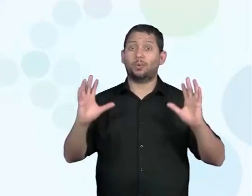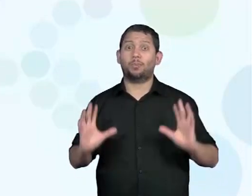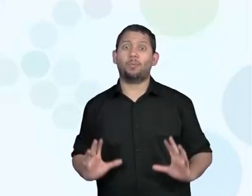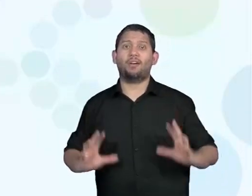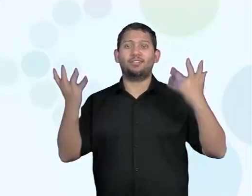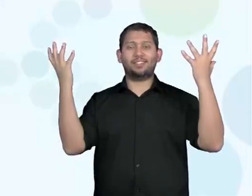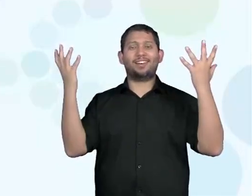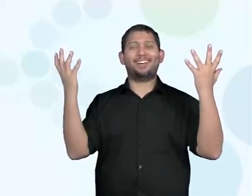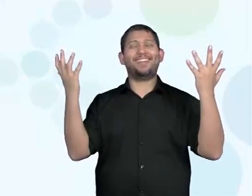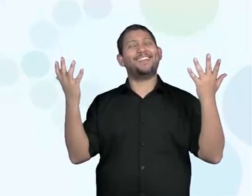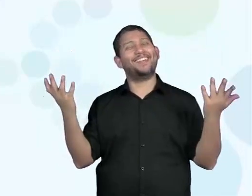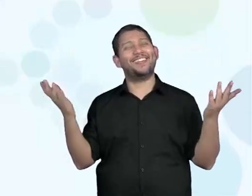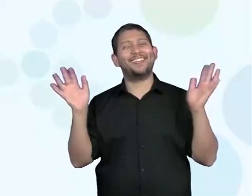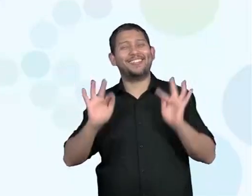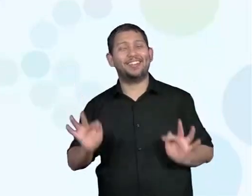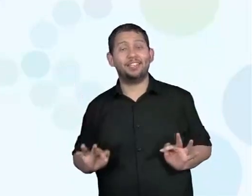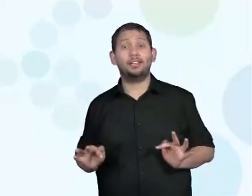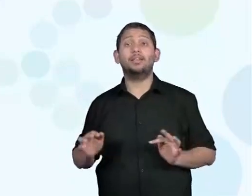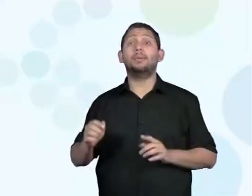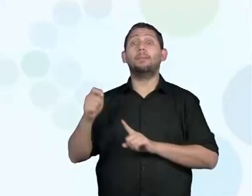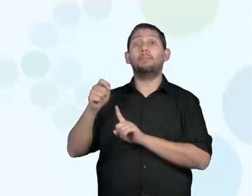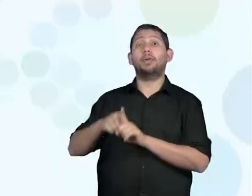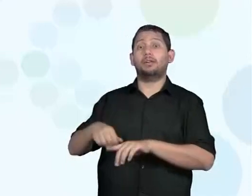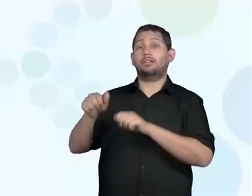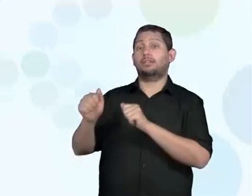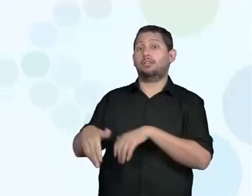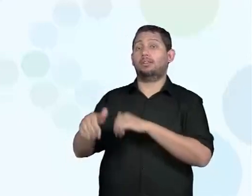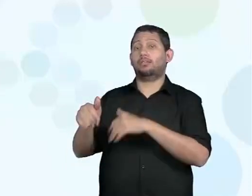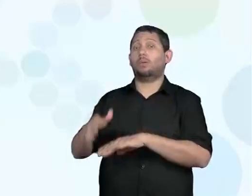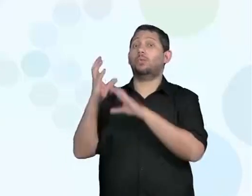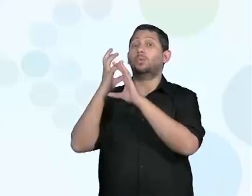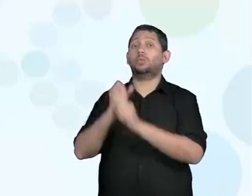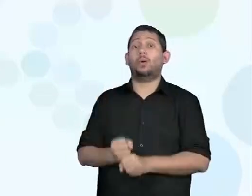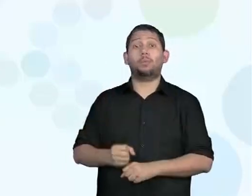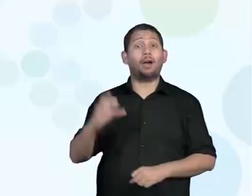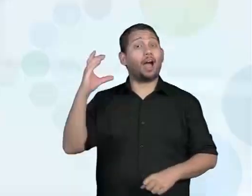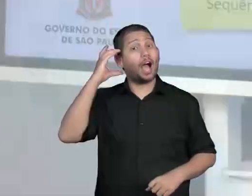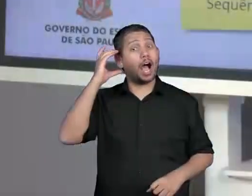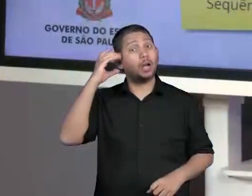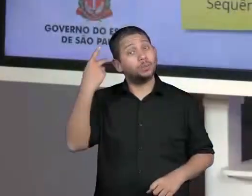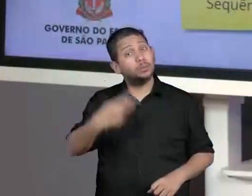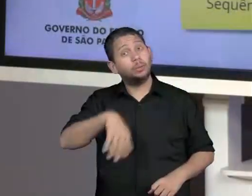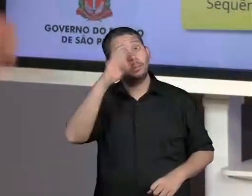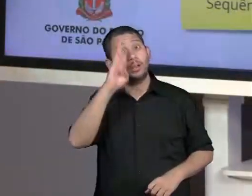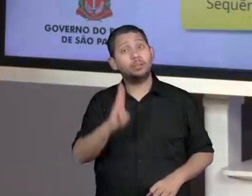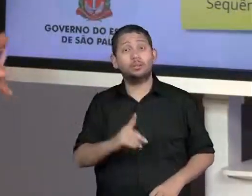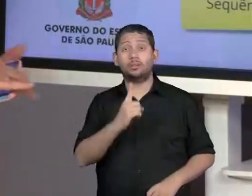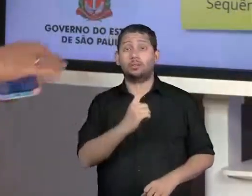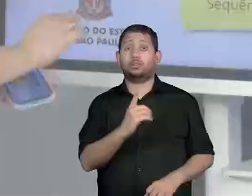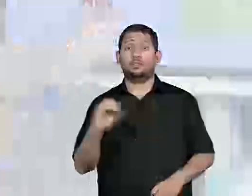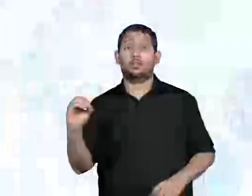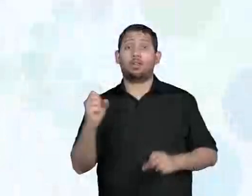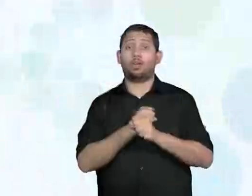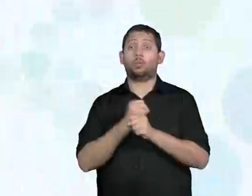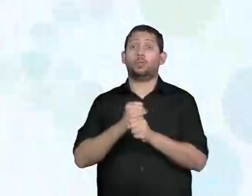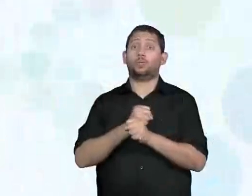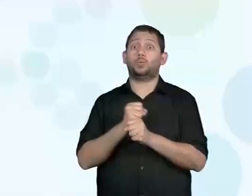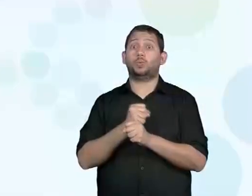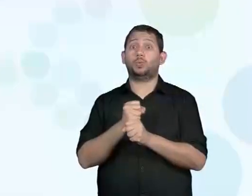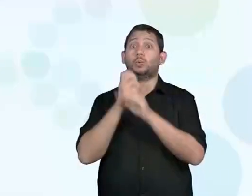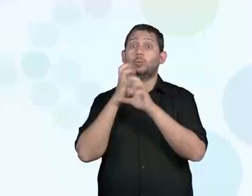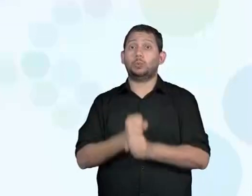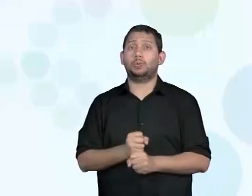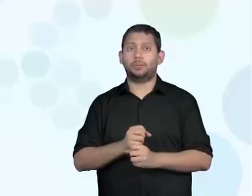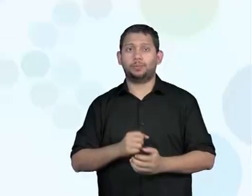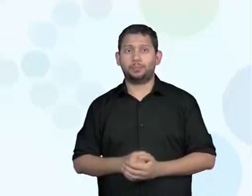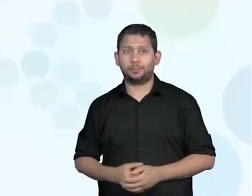ano todo, mas foi comemorado agora no mês de setembro o centenário do rádio. Qual é a sequência que eu